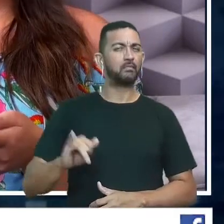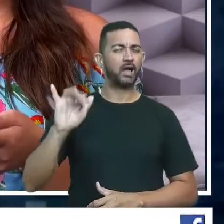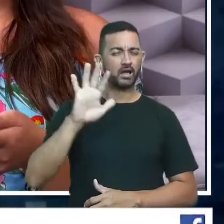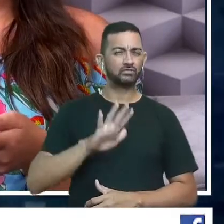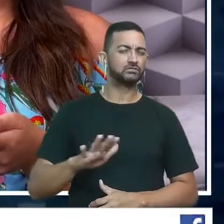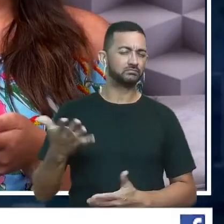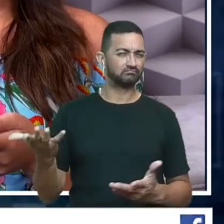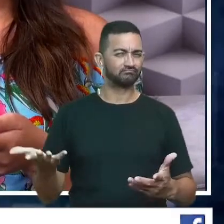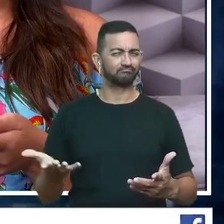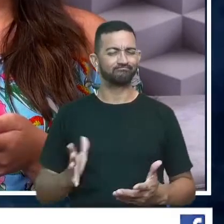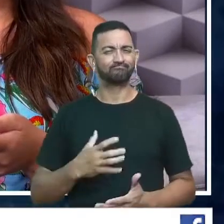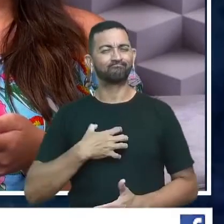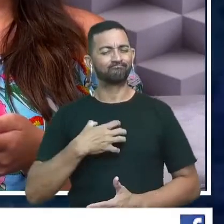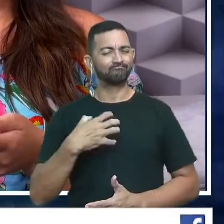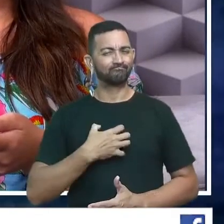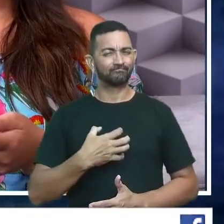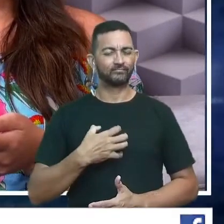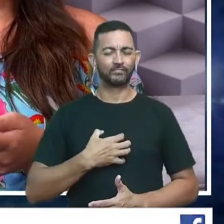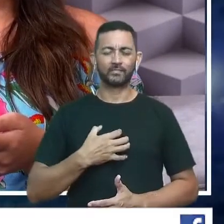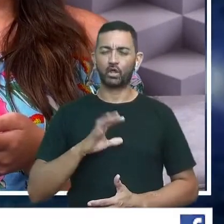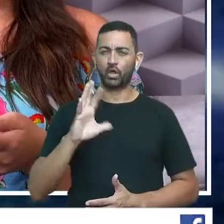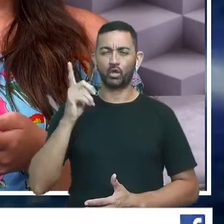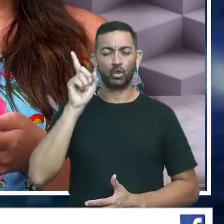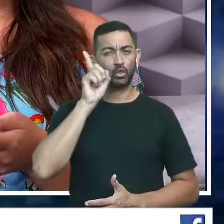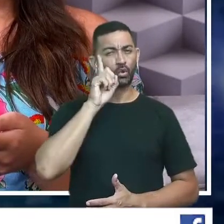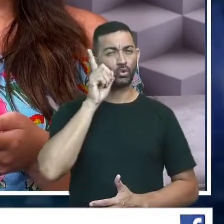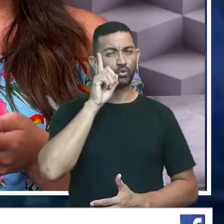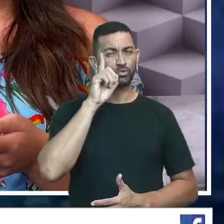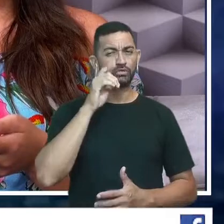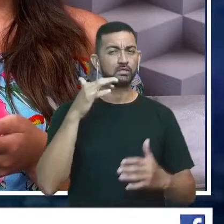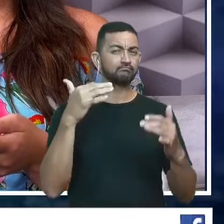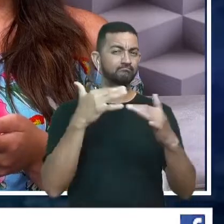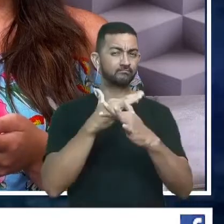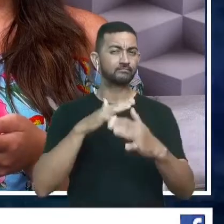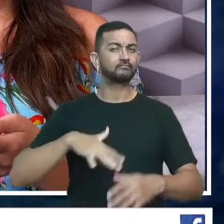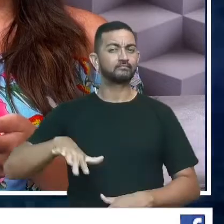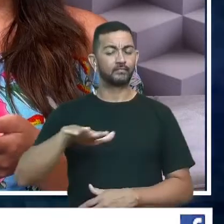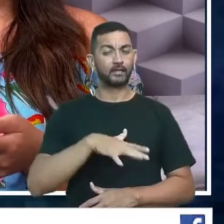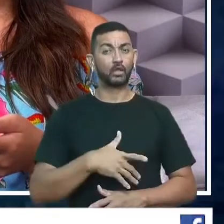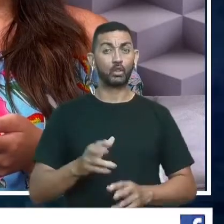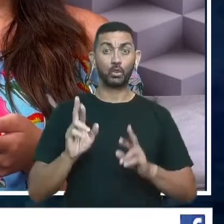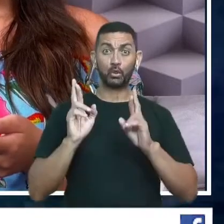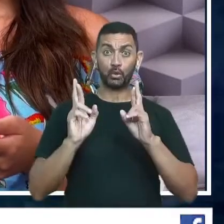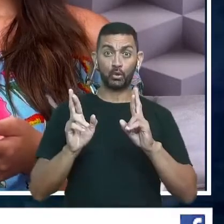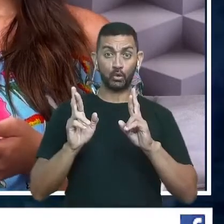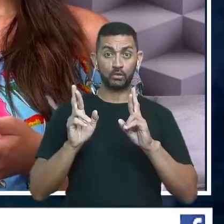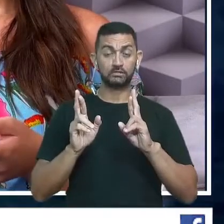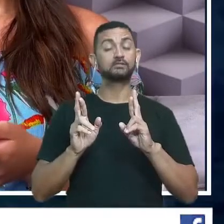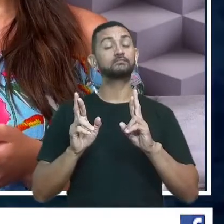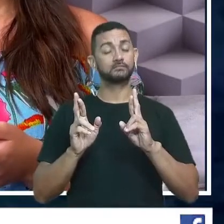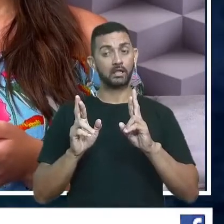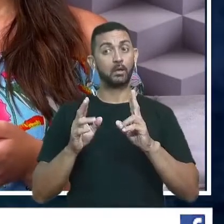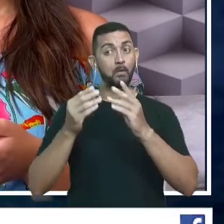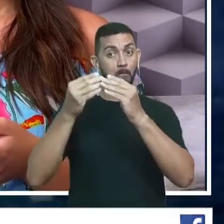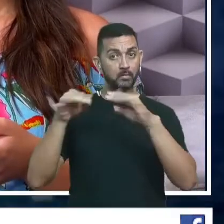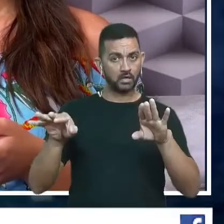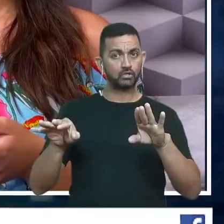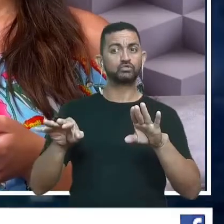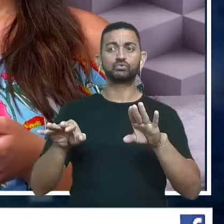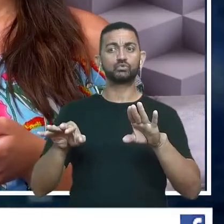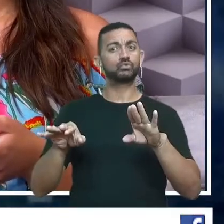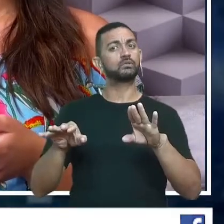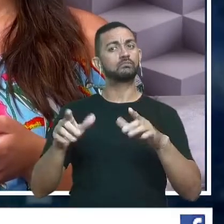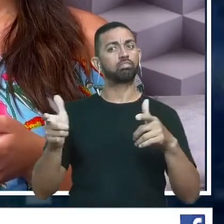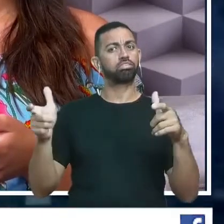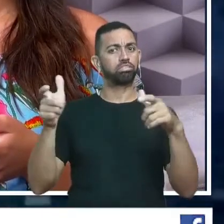ver imagens assim ver casos assim acontecendo todo dia na nossa cidade e a gente torce para que de alguma forma esse